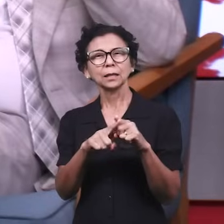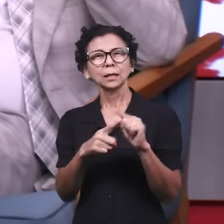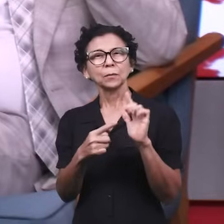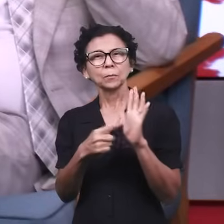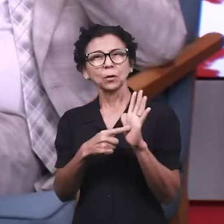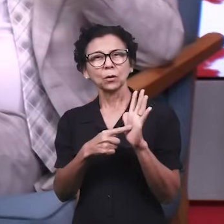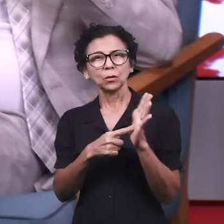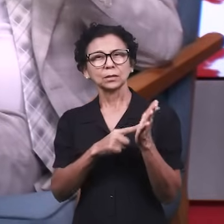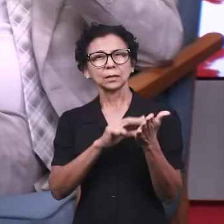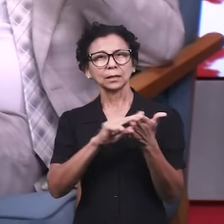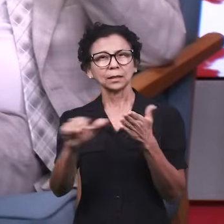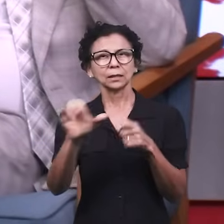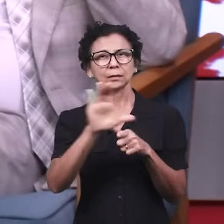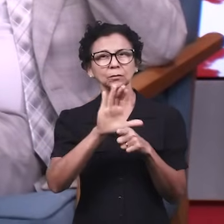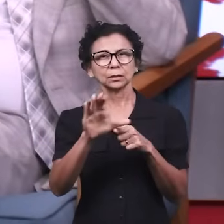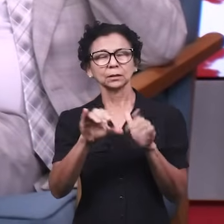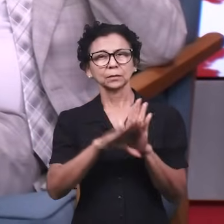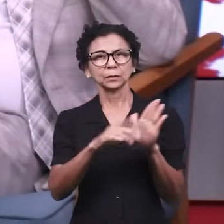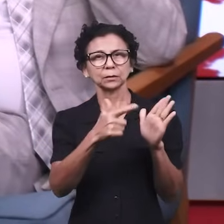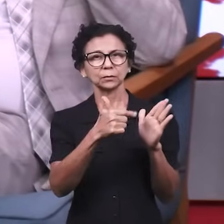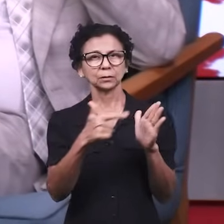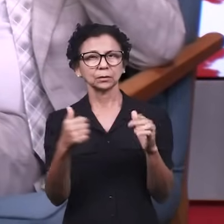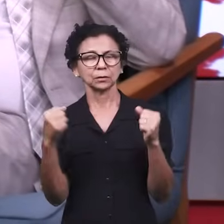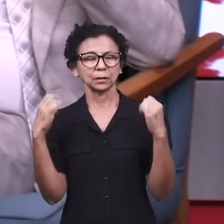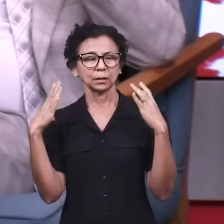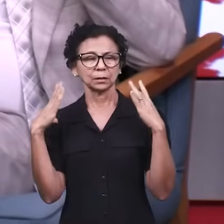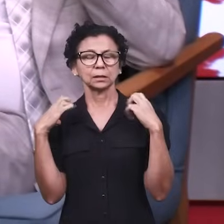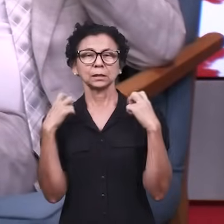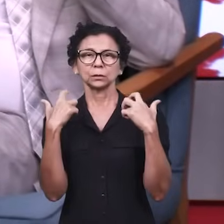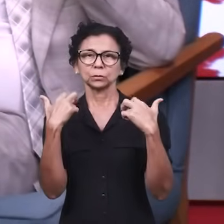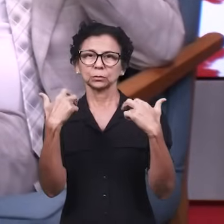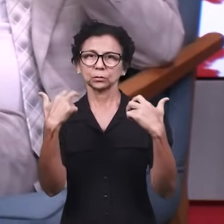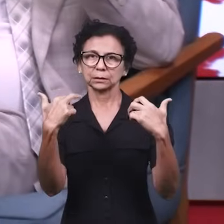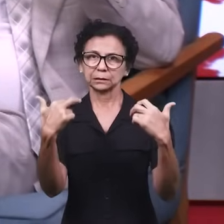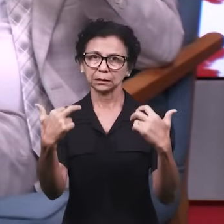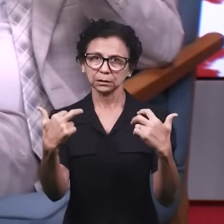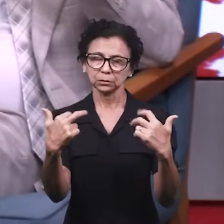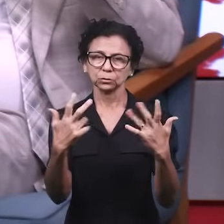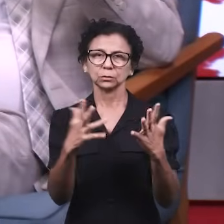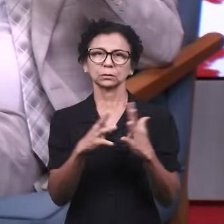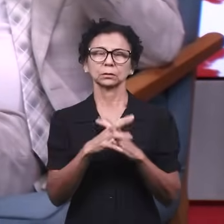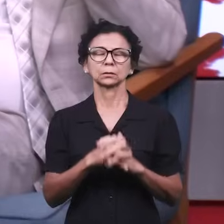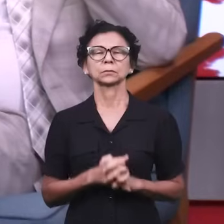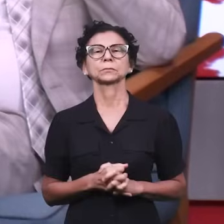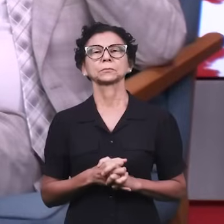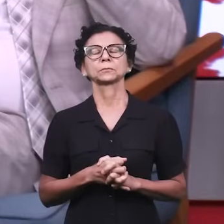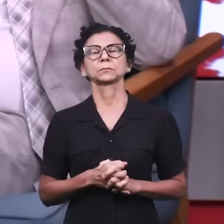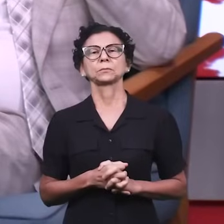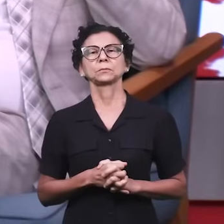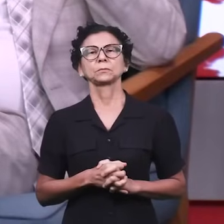Coríntios, no capítulo 12. Variedade de línguas, é glossa.